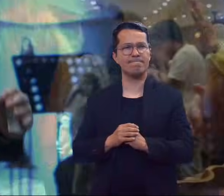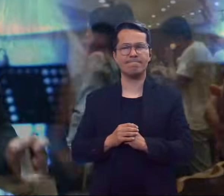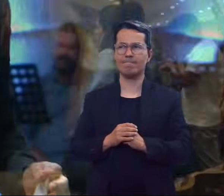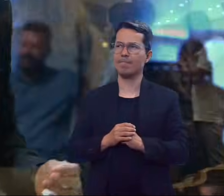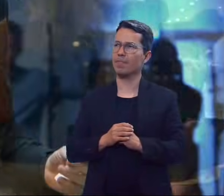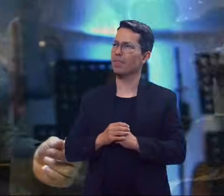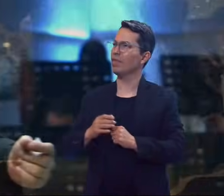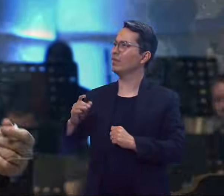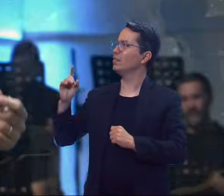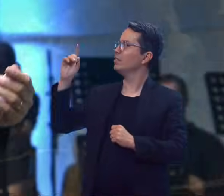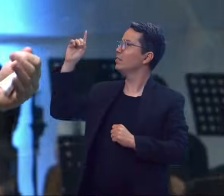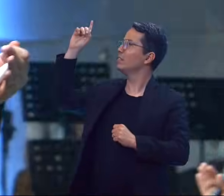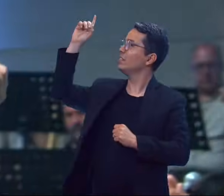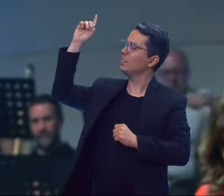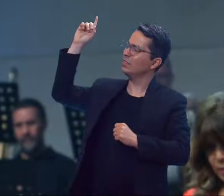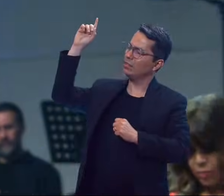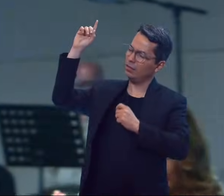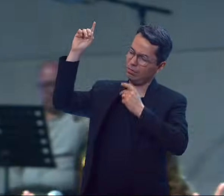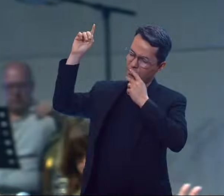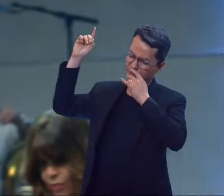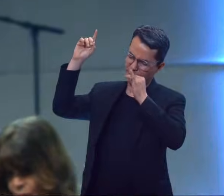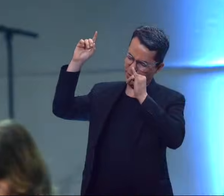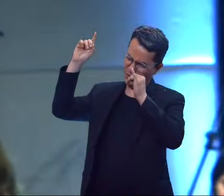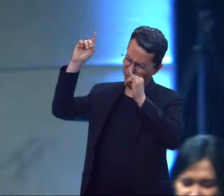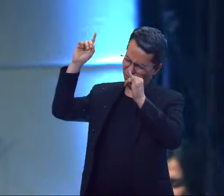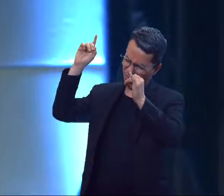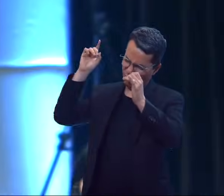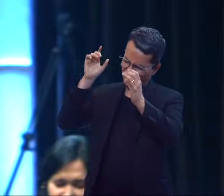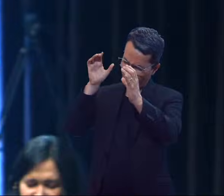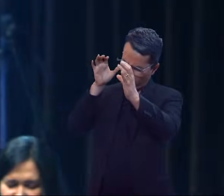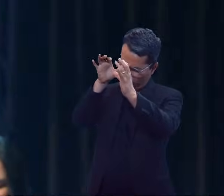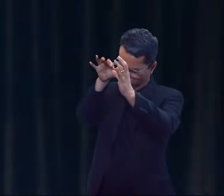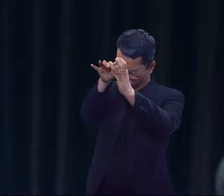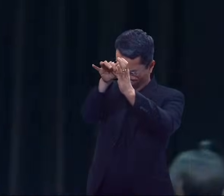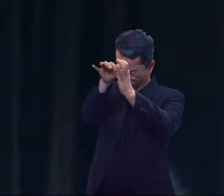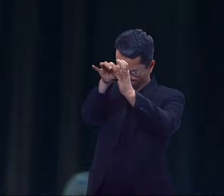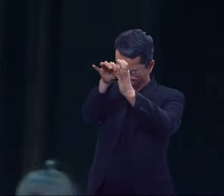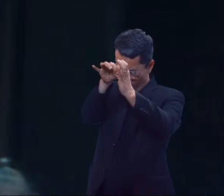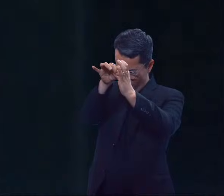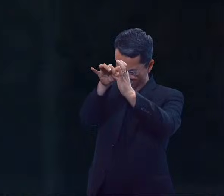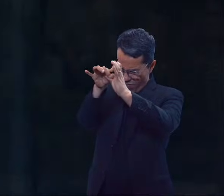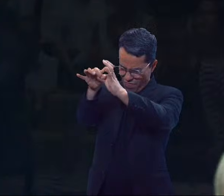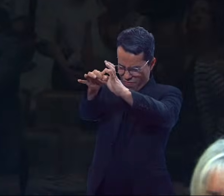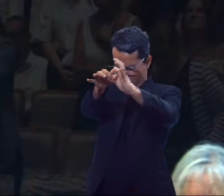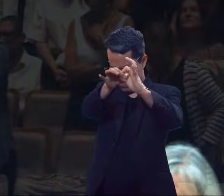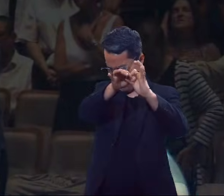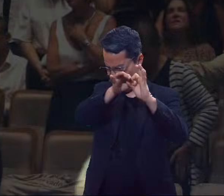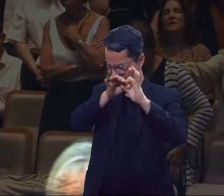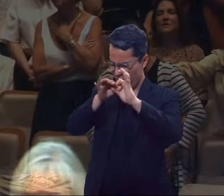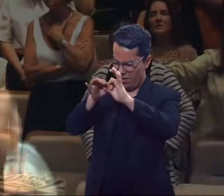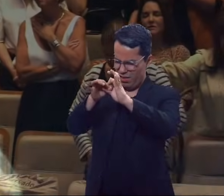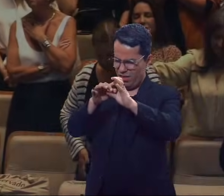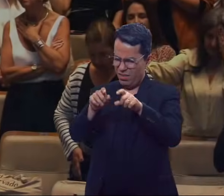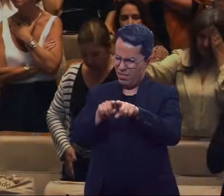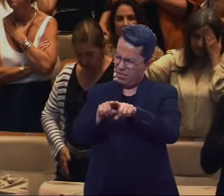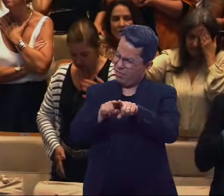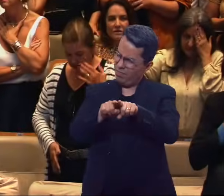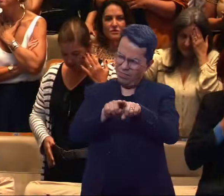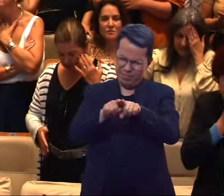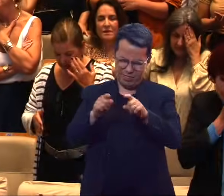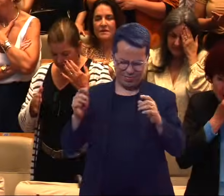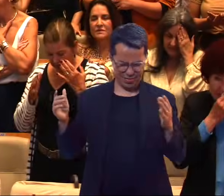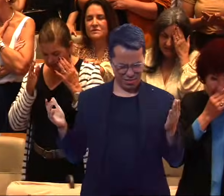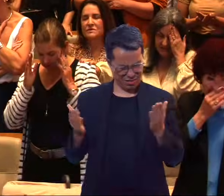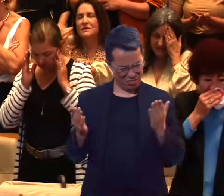Pai querido, eu quero me ajuntar aos meus irmãos nesse tempo de clamor, para pedir a